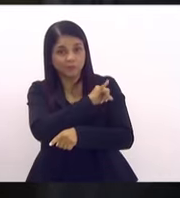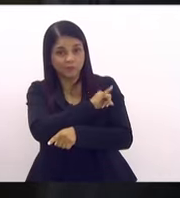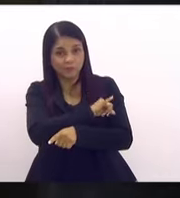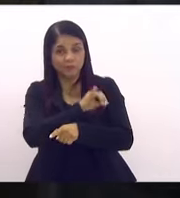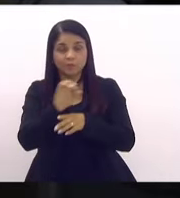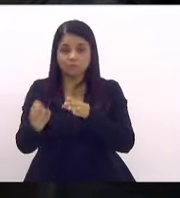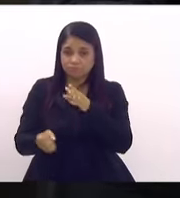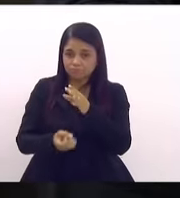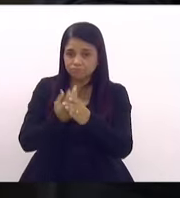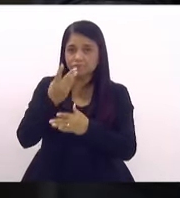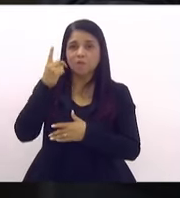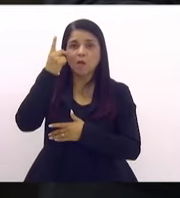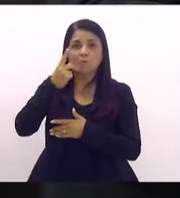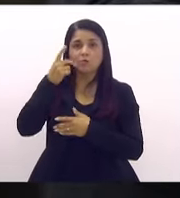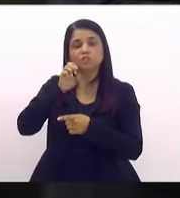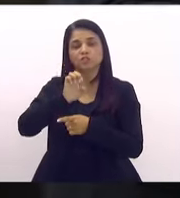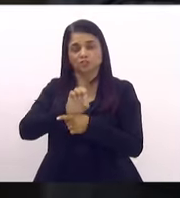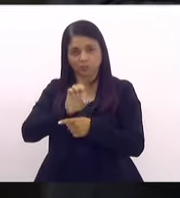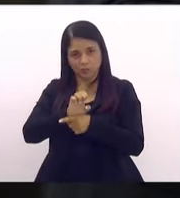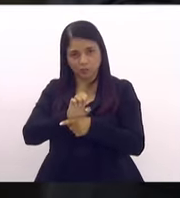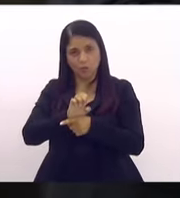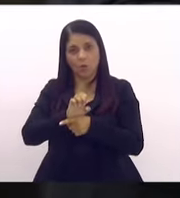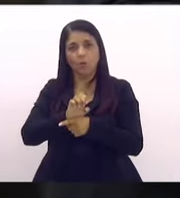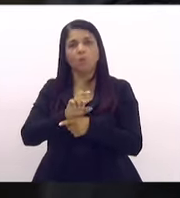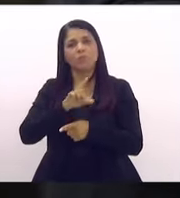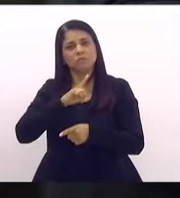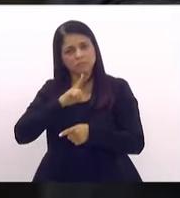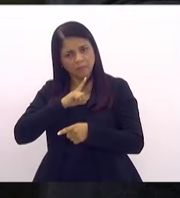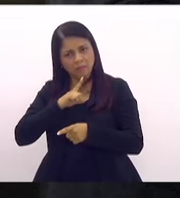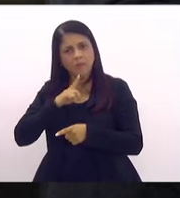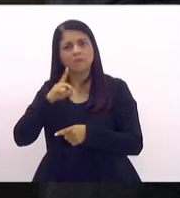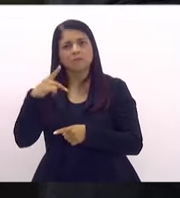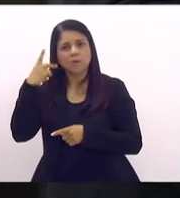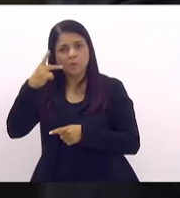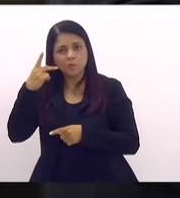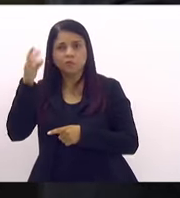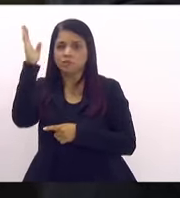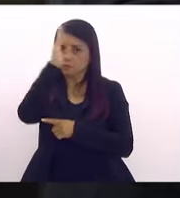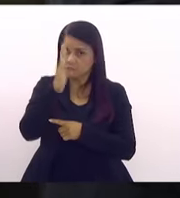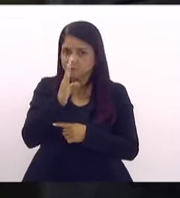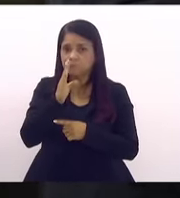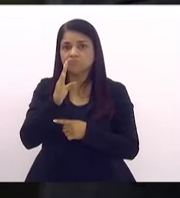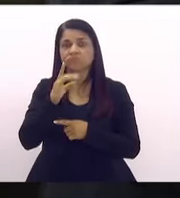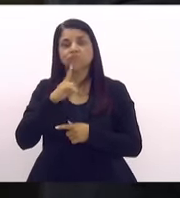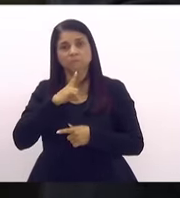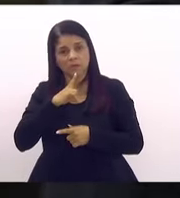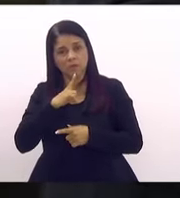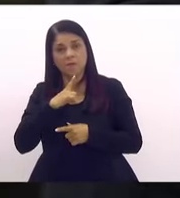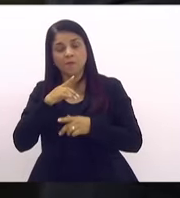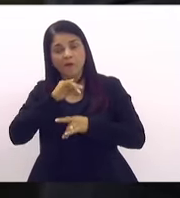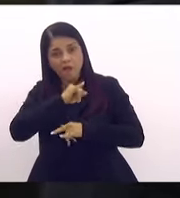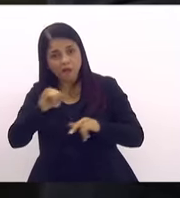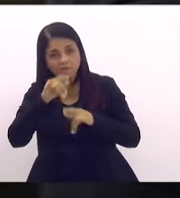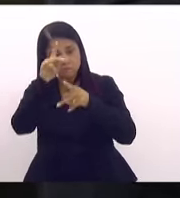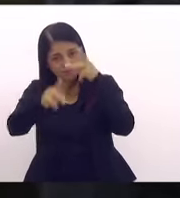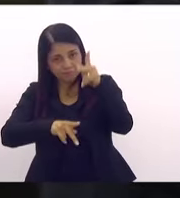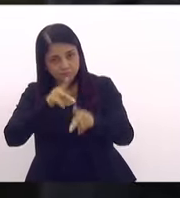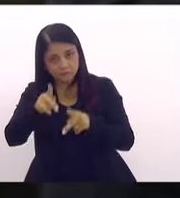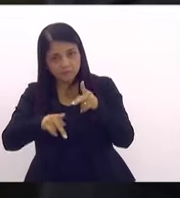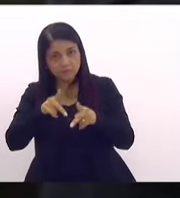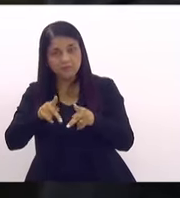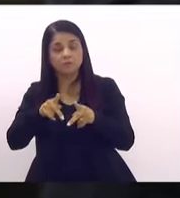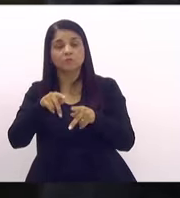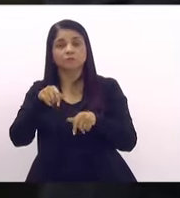uma política estadual, ainda que haja uma política nacional. né, para dizer à população fluminense